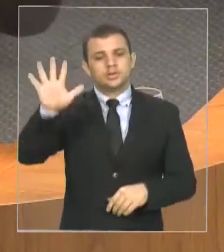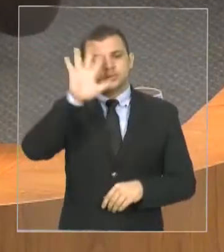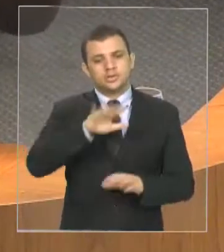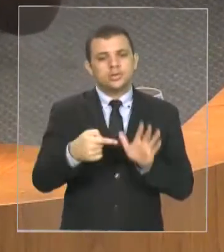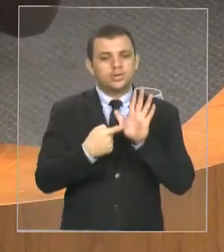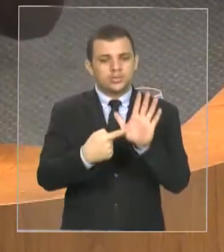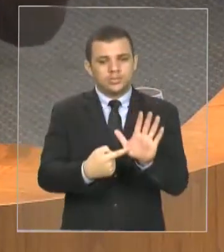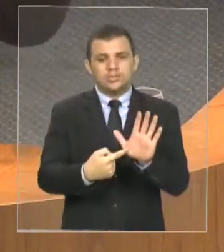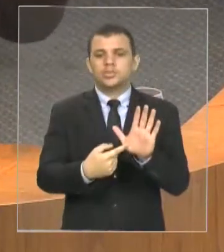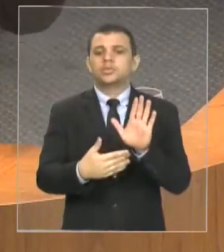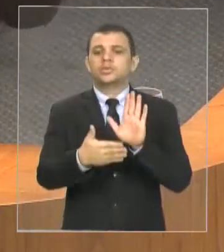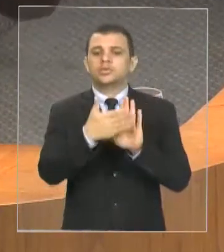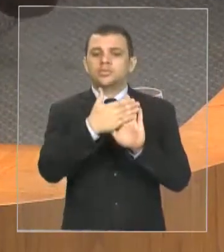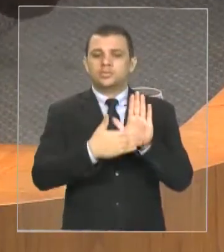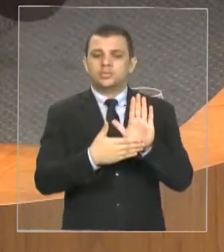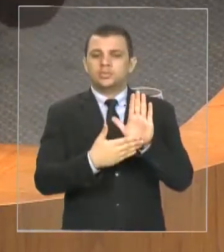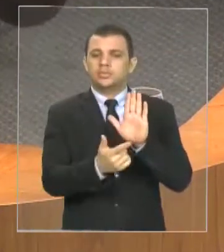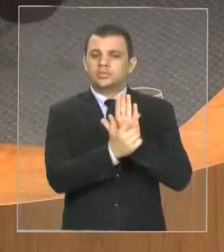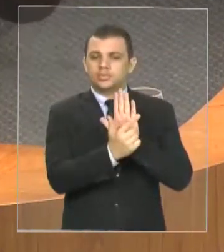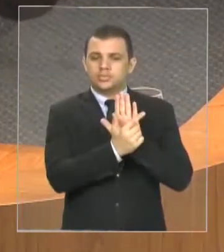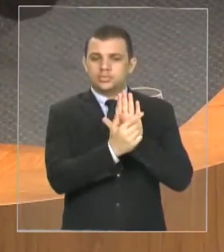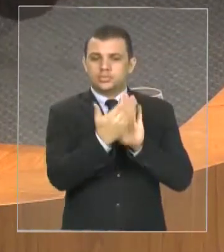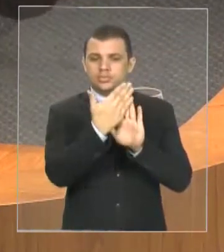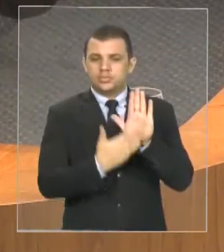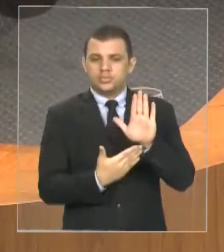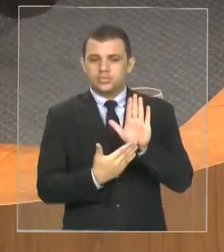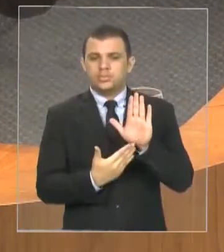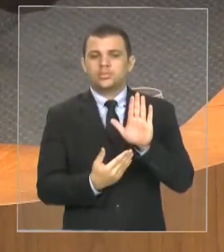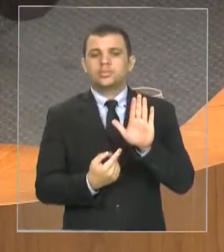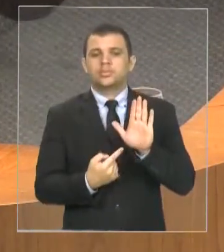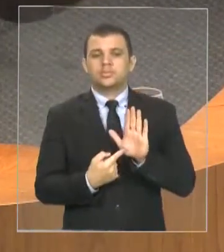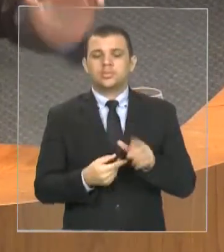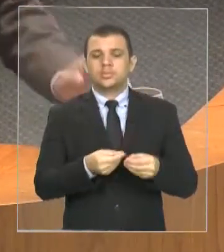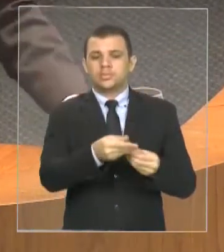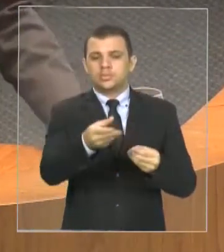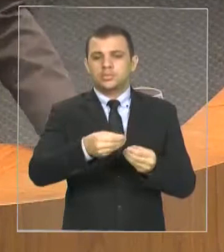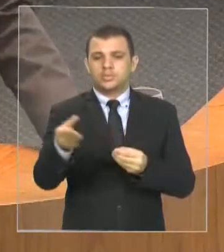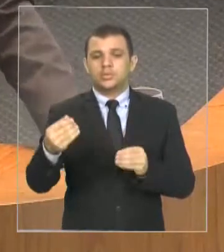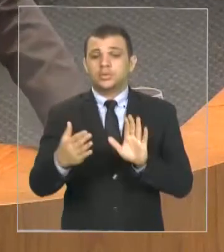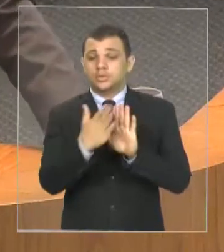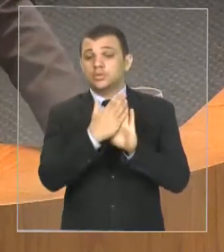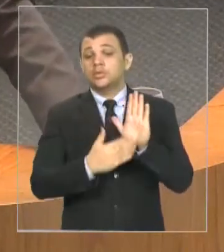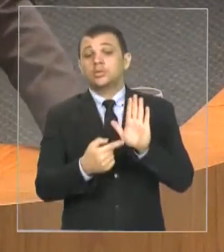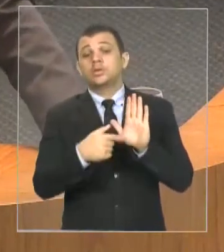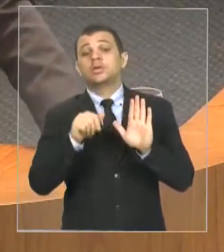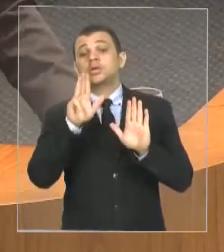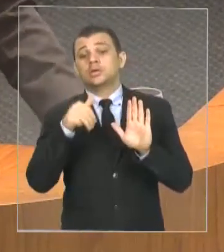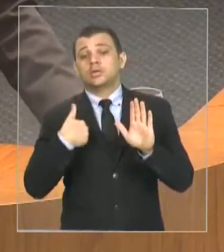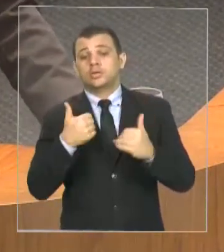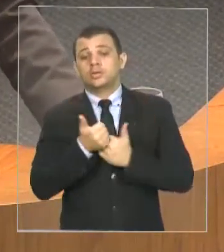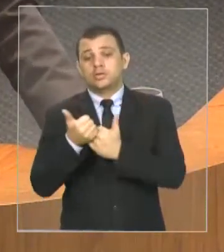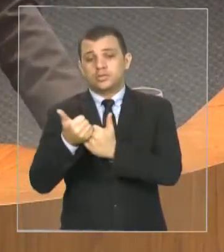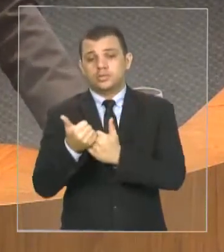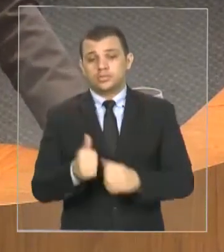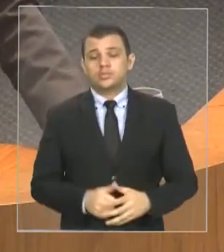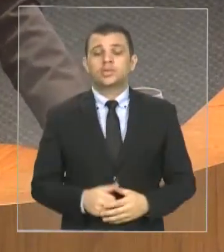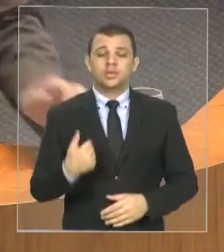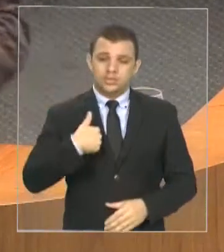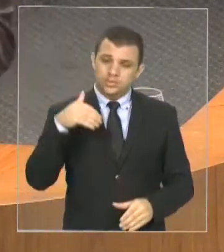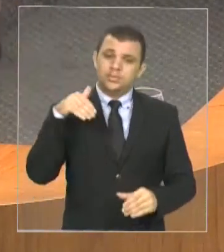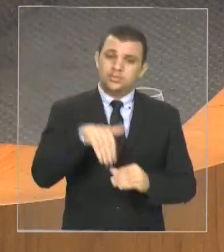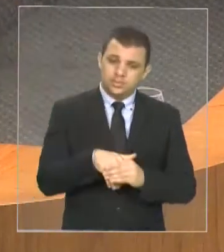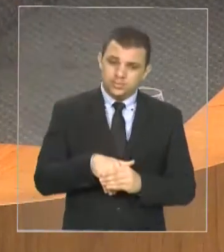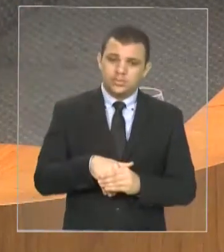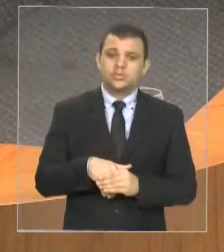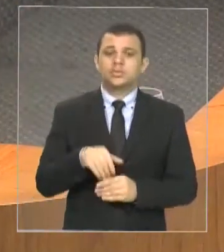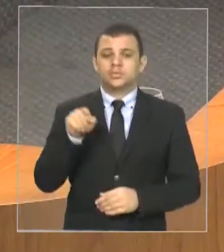panfleto, no meu santinho, no meu folder, os meus candidatos. E não só votei, como pedi